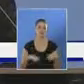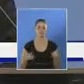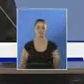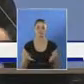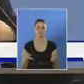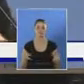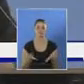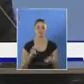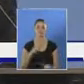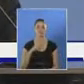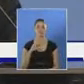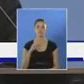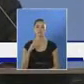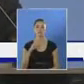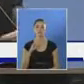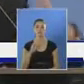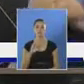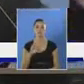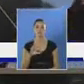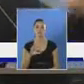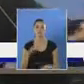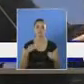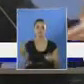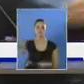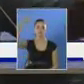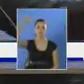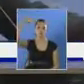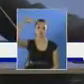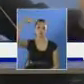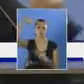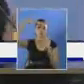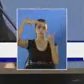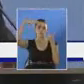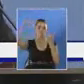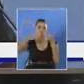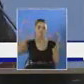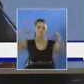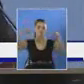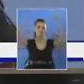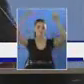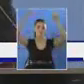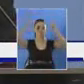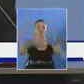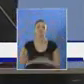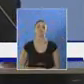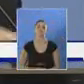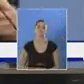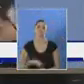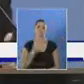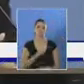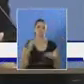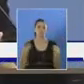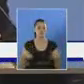que a CPFL coloque uma iluminação melhor na Rua 7 de Setembro. Nós